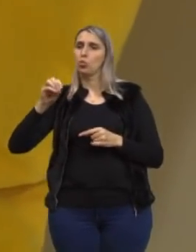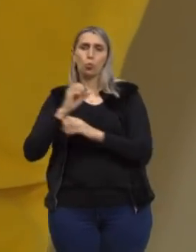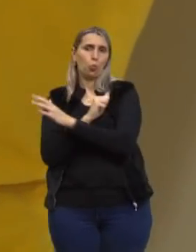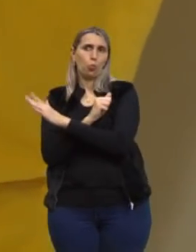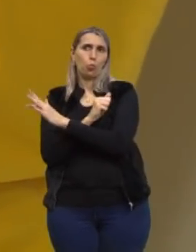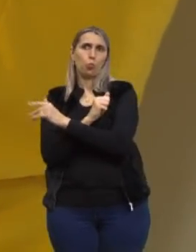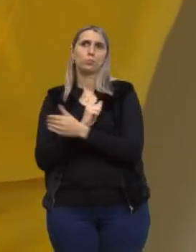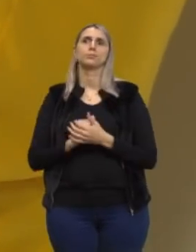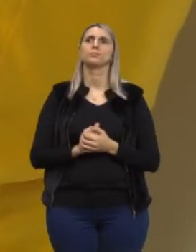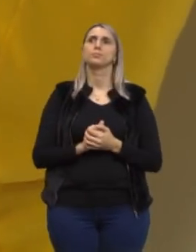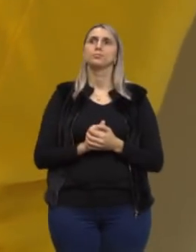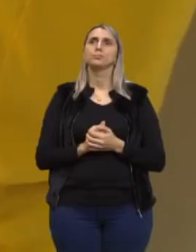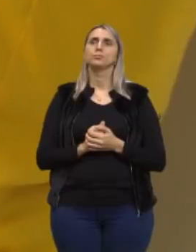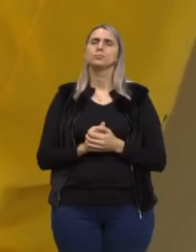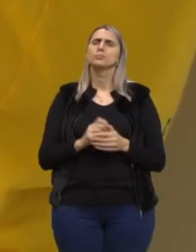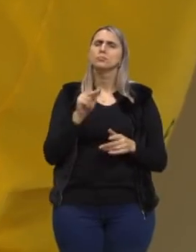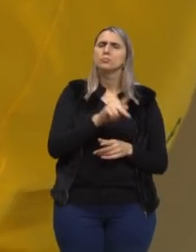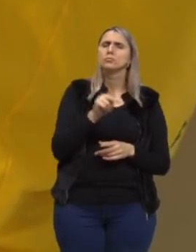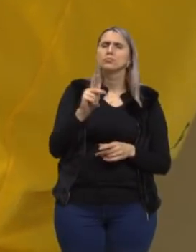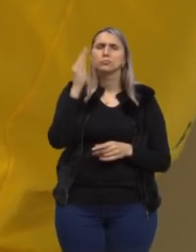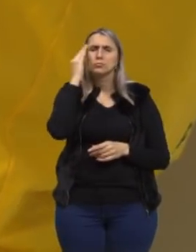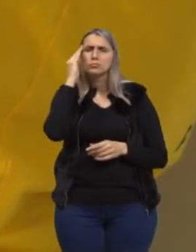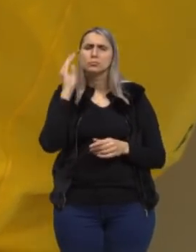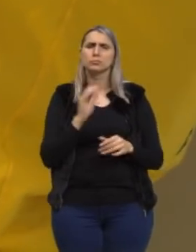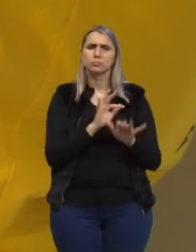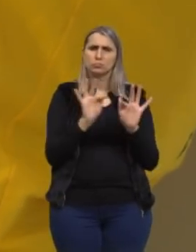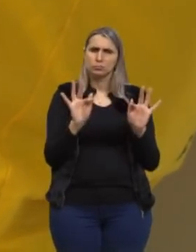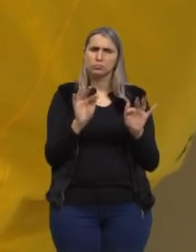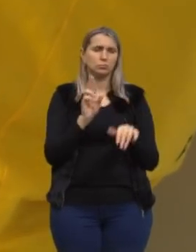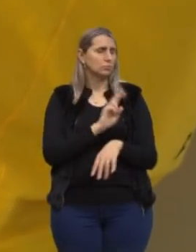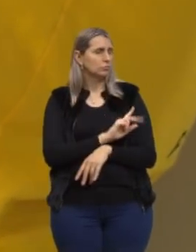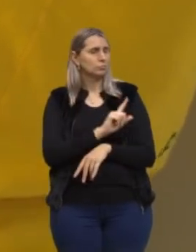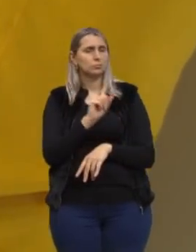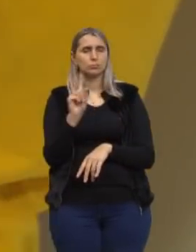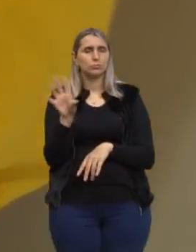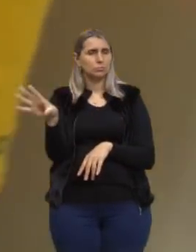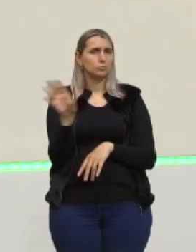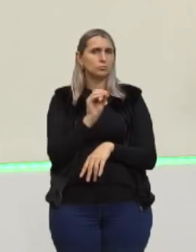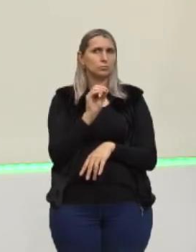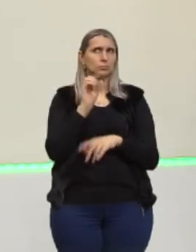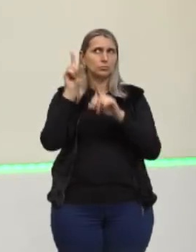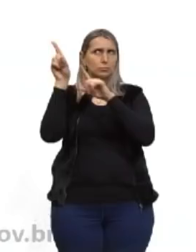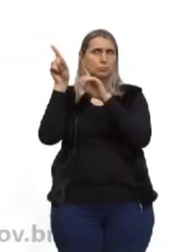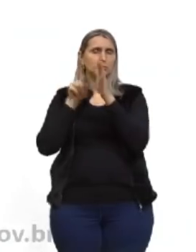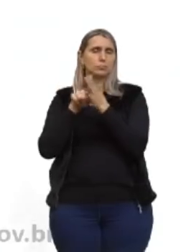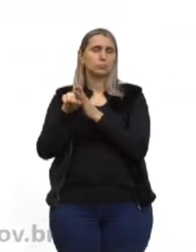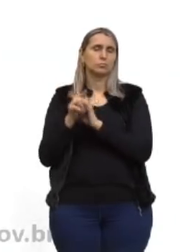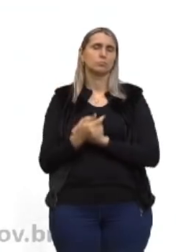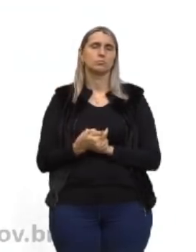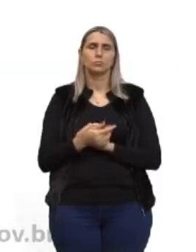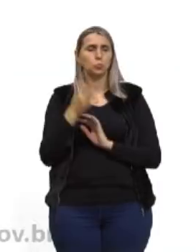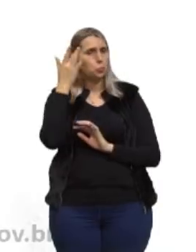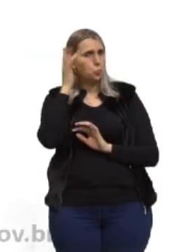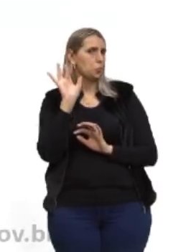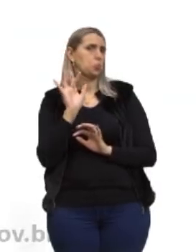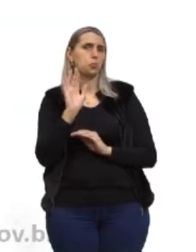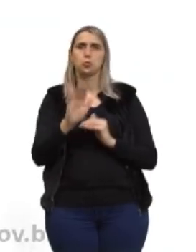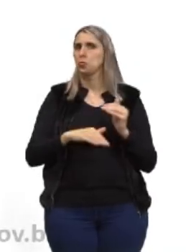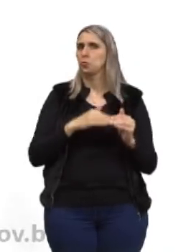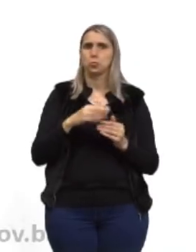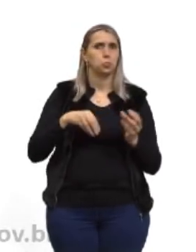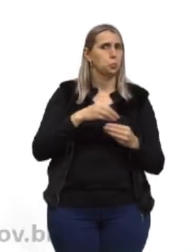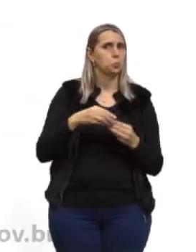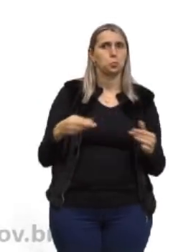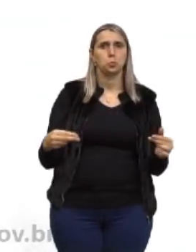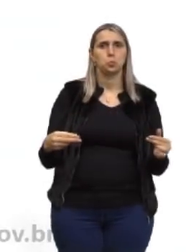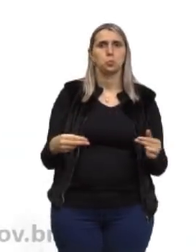e aí oi professor tu sabe essas formas claro que não gente eu tô copiando de ló não pensa que você a fórmula de todas